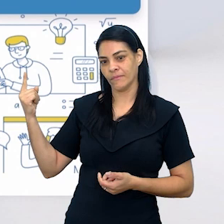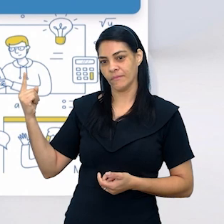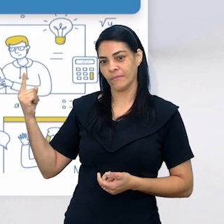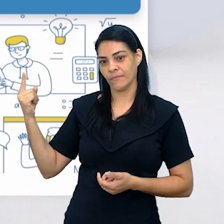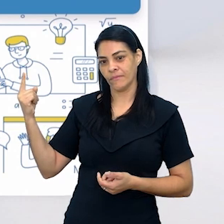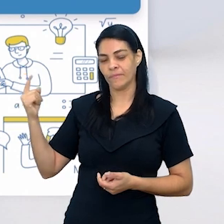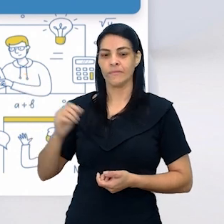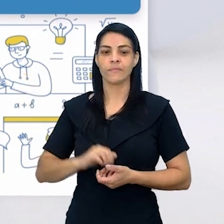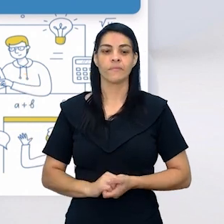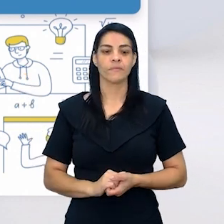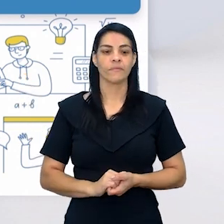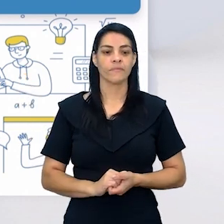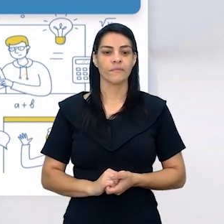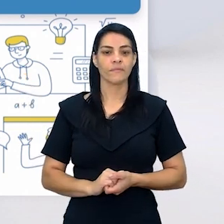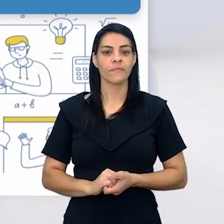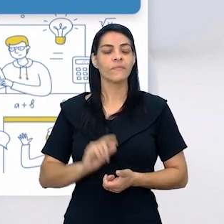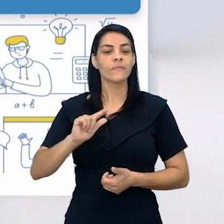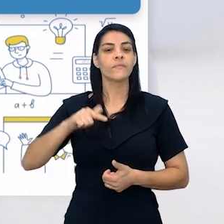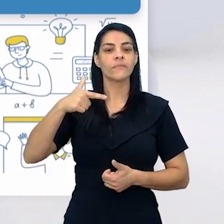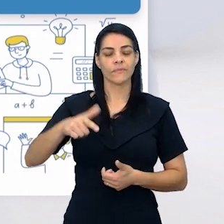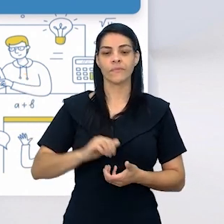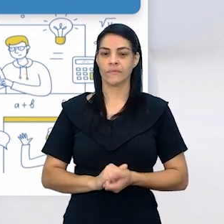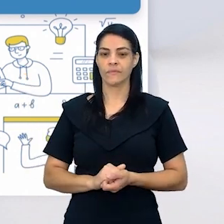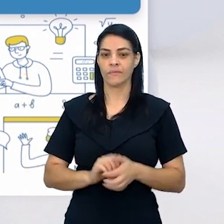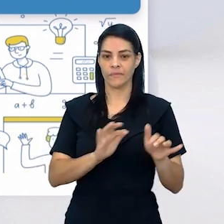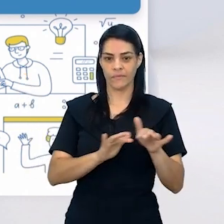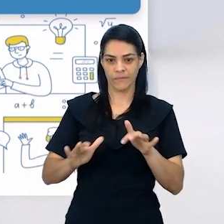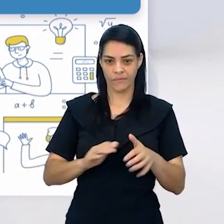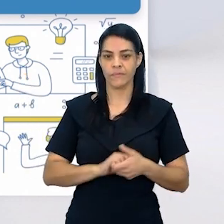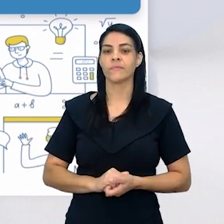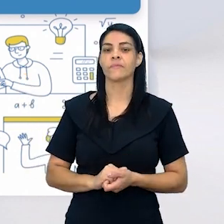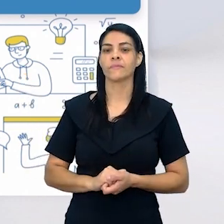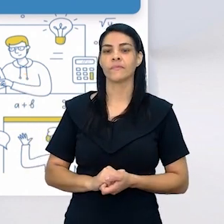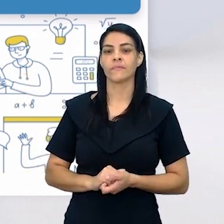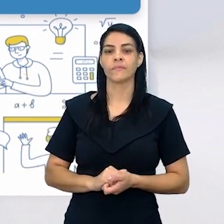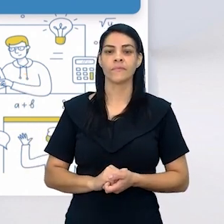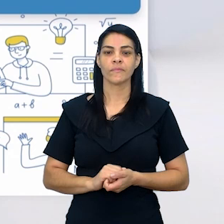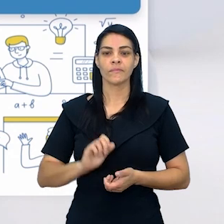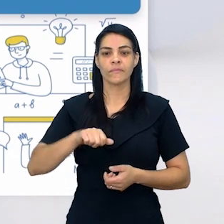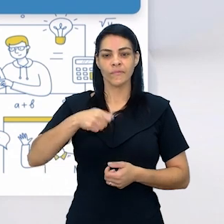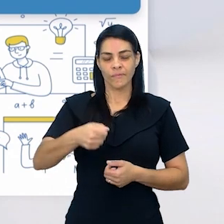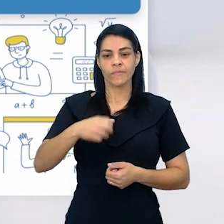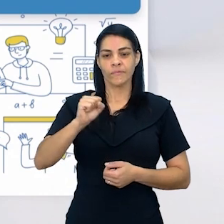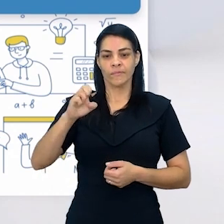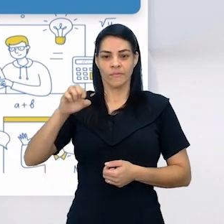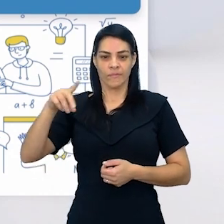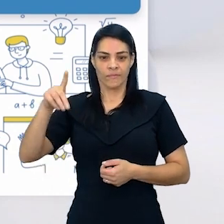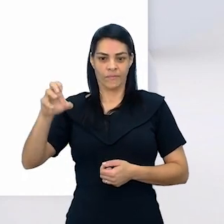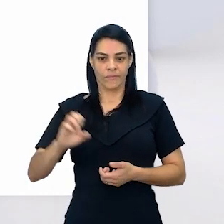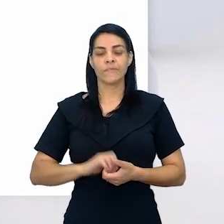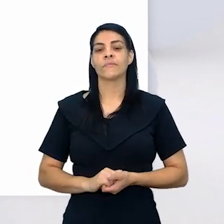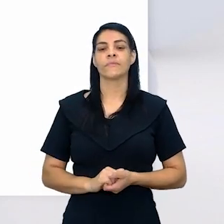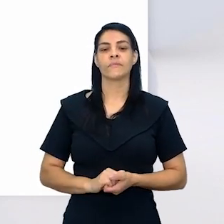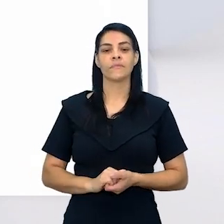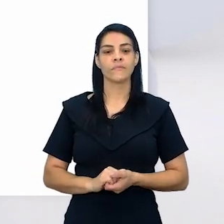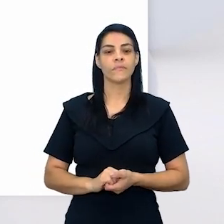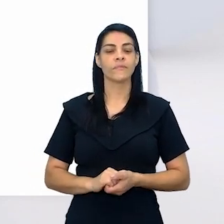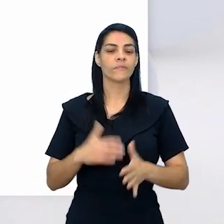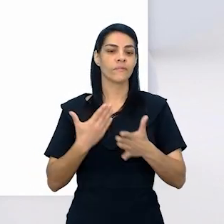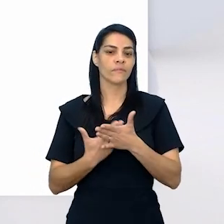cacau.sp.gov.br em seguida digite seu login e senha da sede a educação